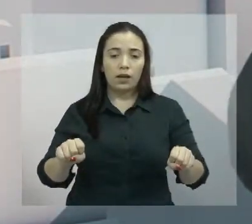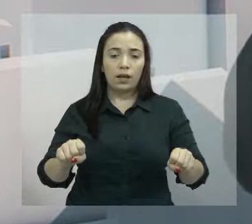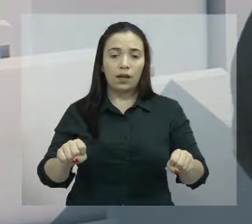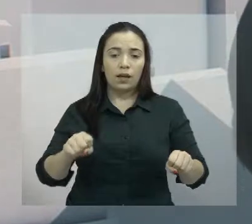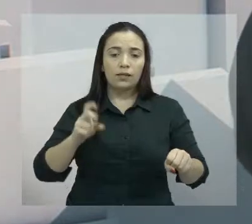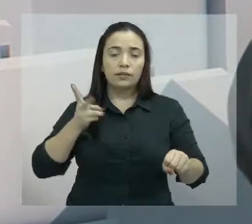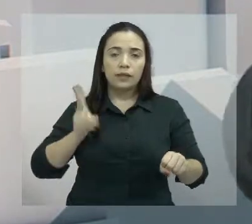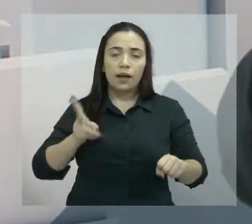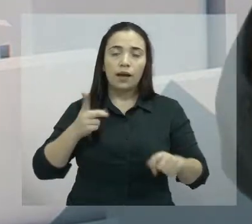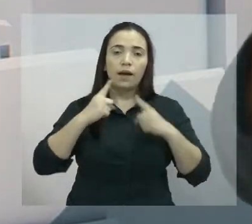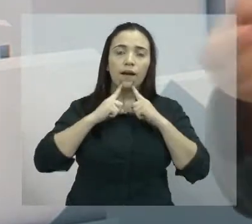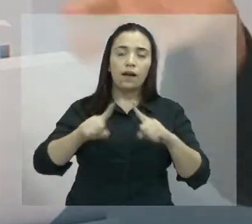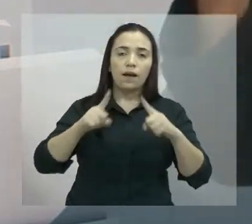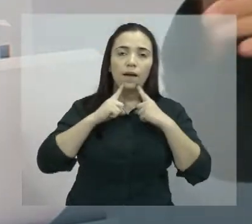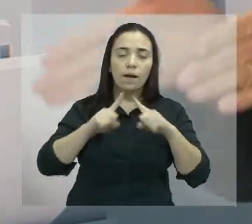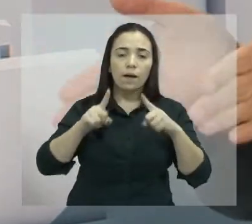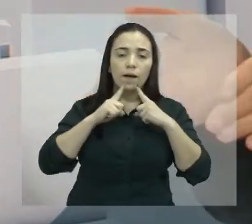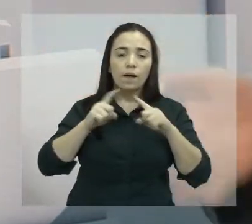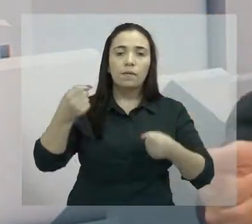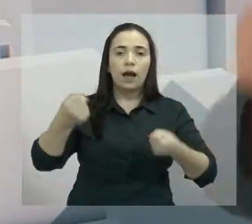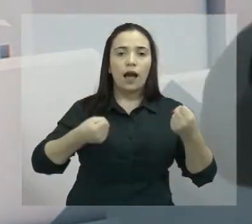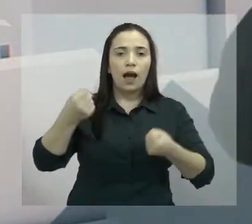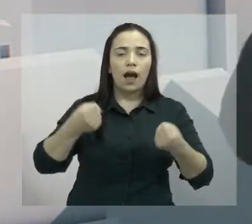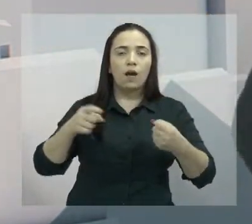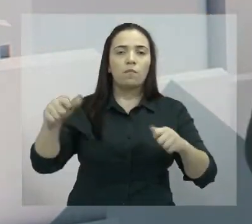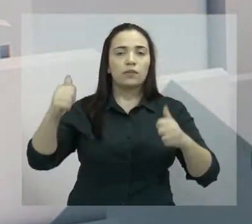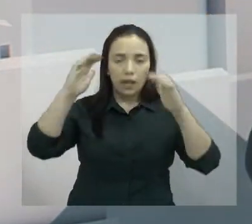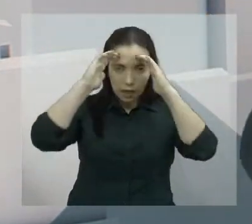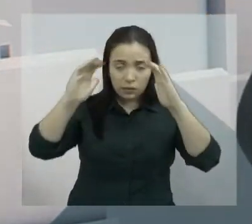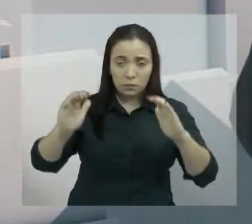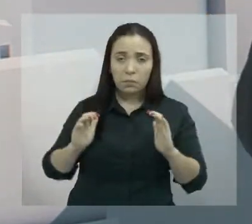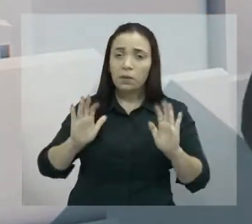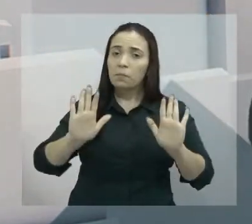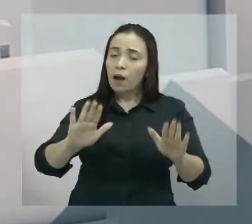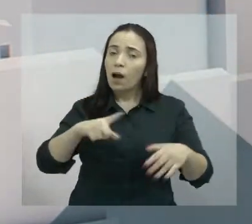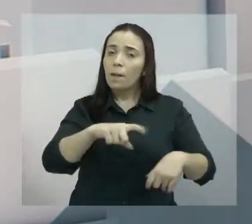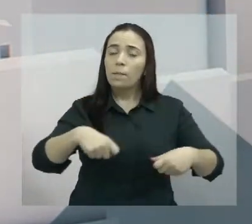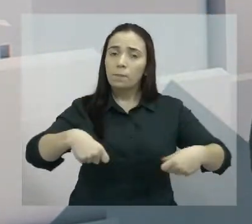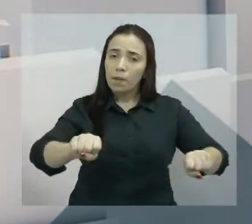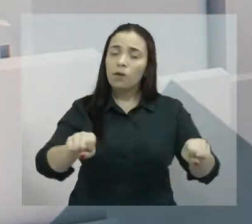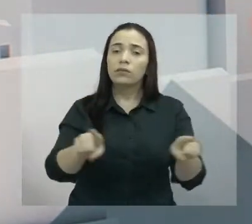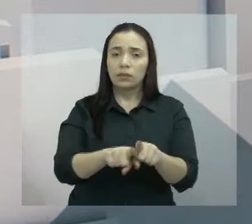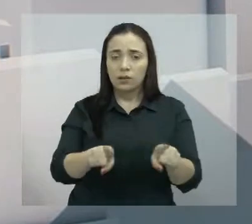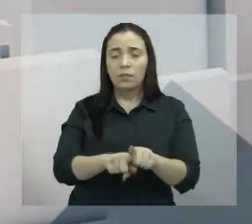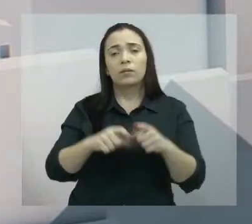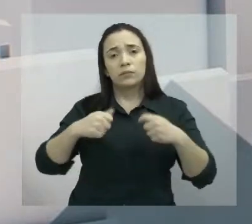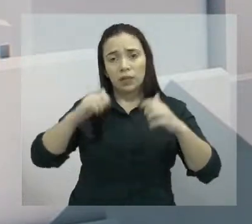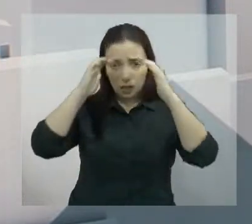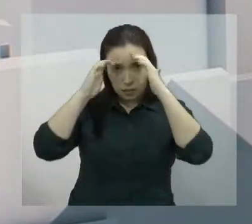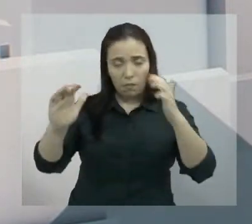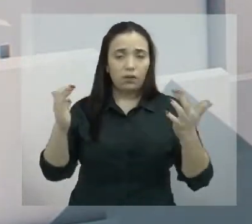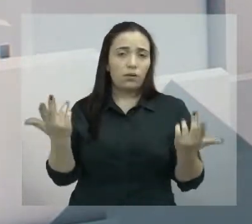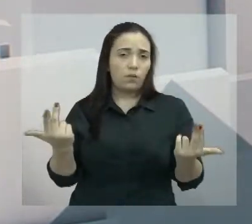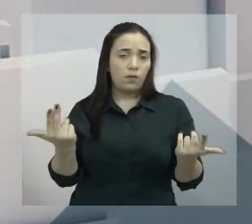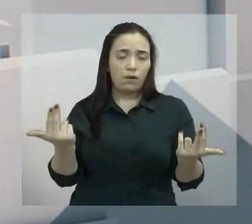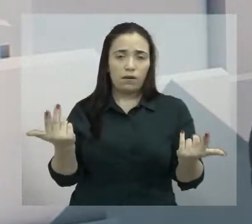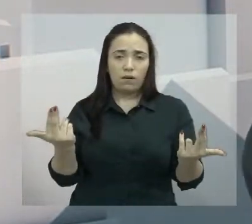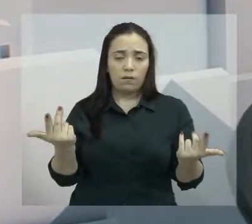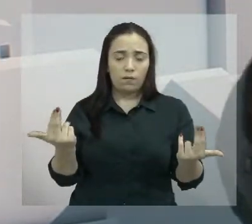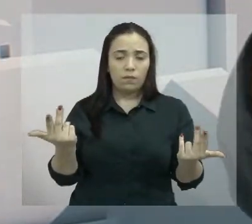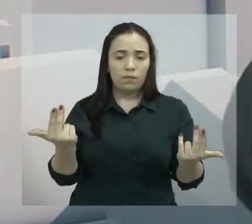de veículo de 4 rodas ou mais o respeitem, mas o motociclista que dirige um veículo de 2 rodas não respeita